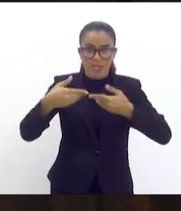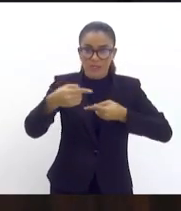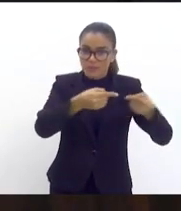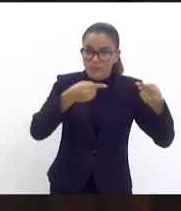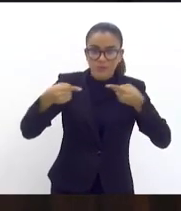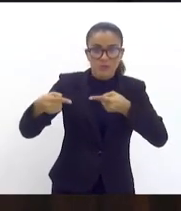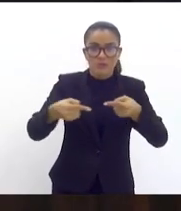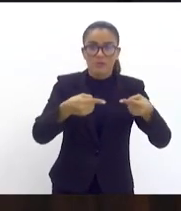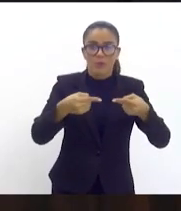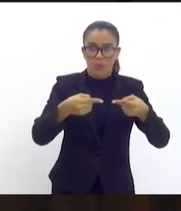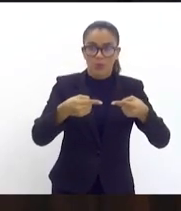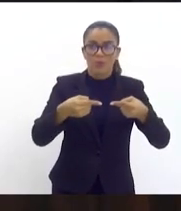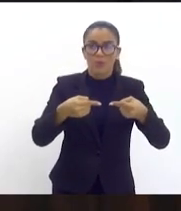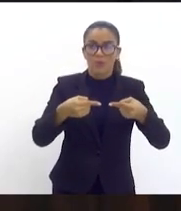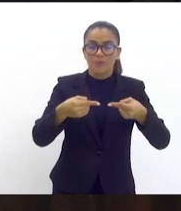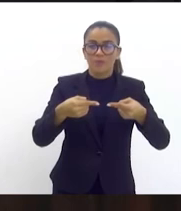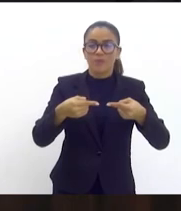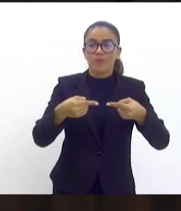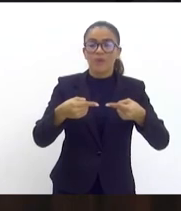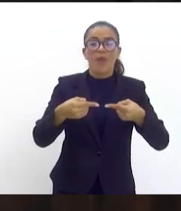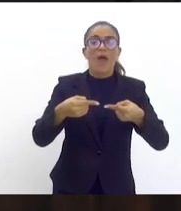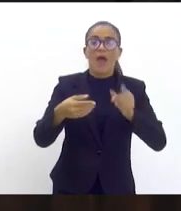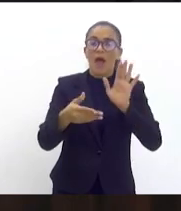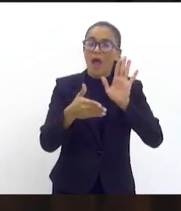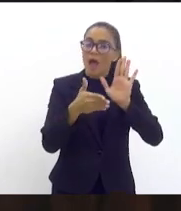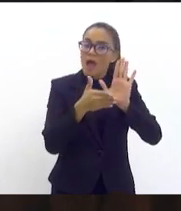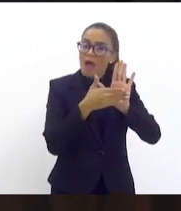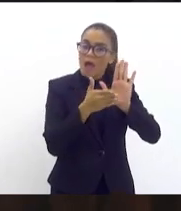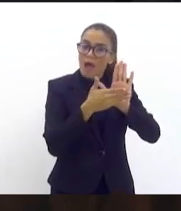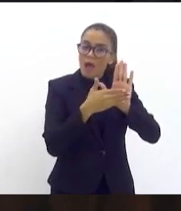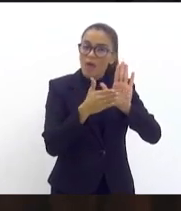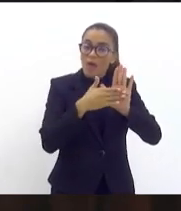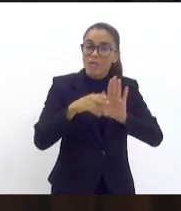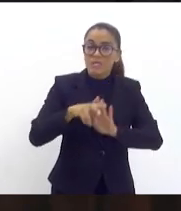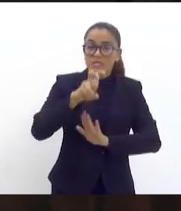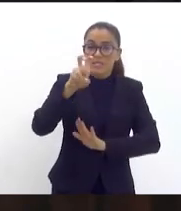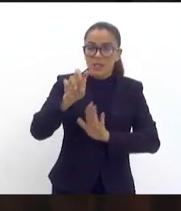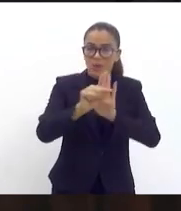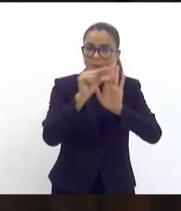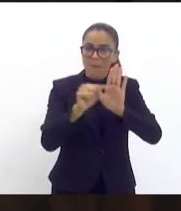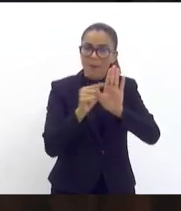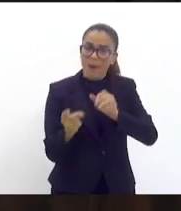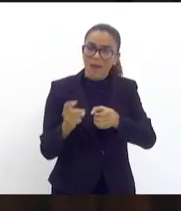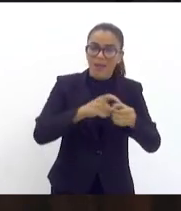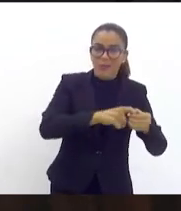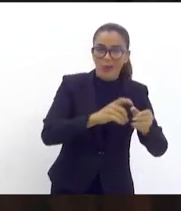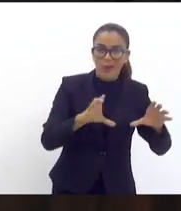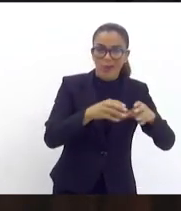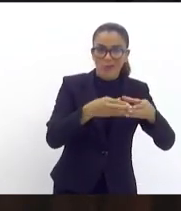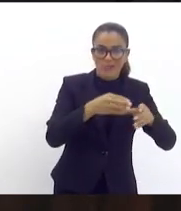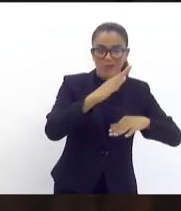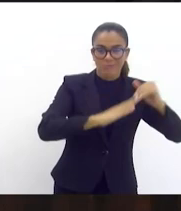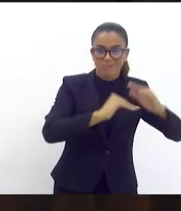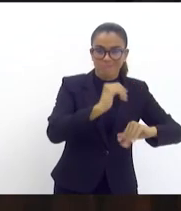discussão, a presente proposta recebeu 5 emendas e retorna às comissões técnicas.